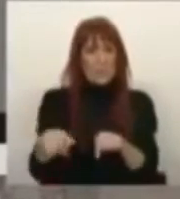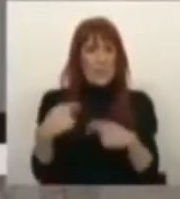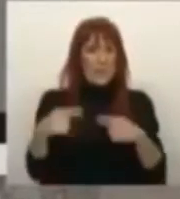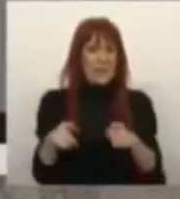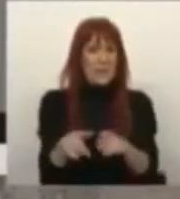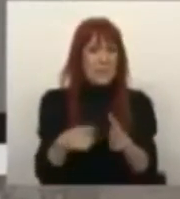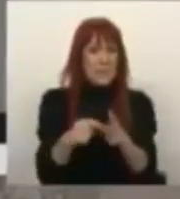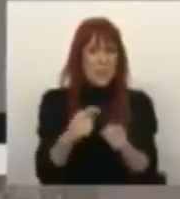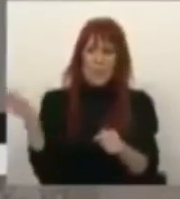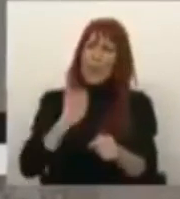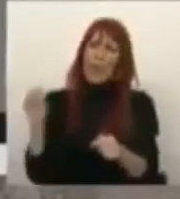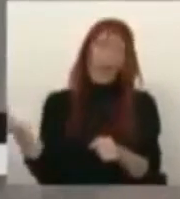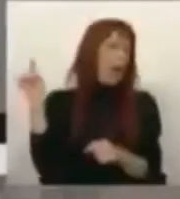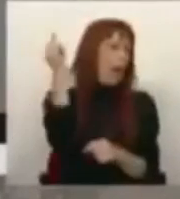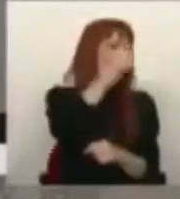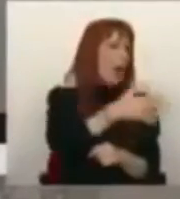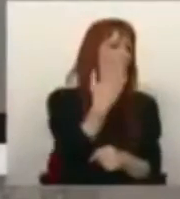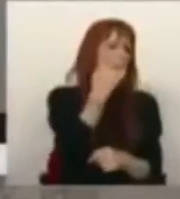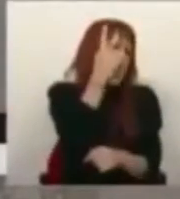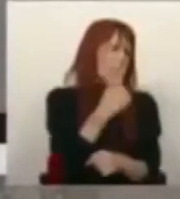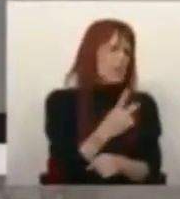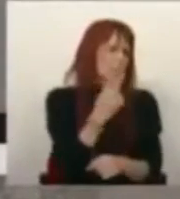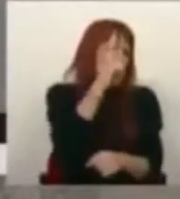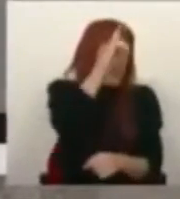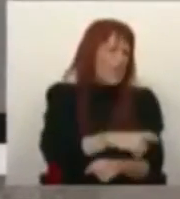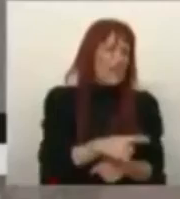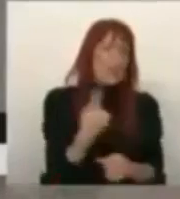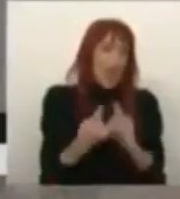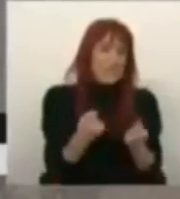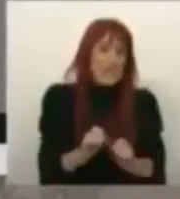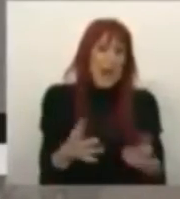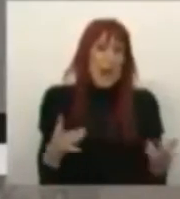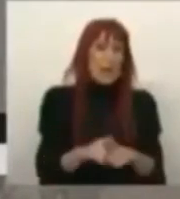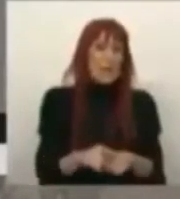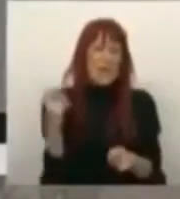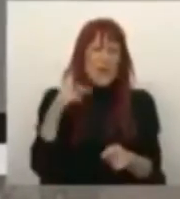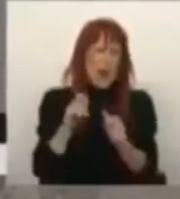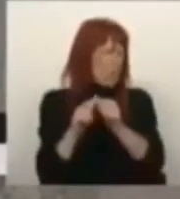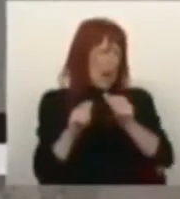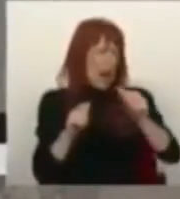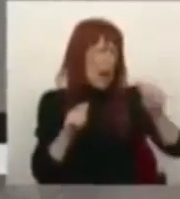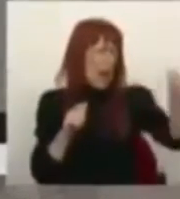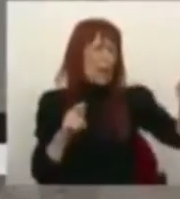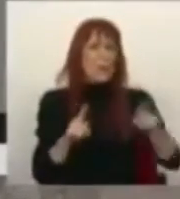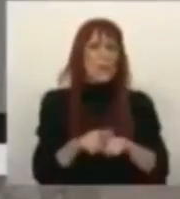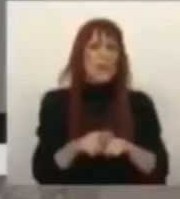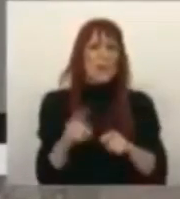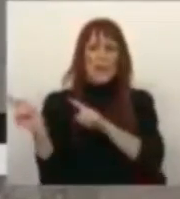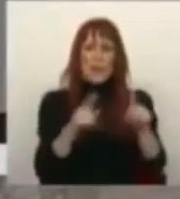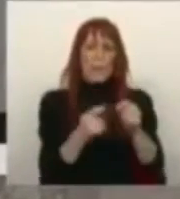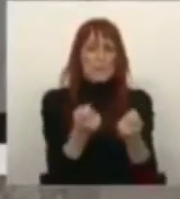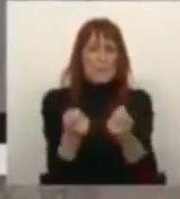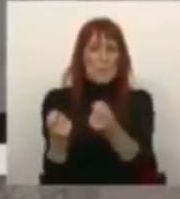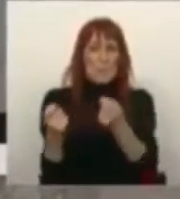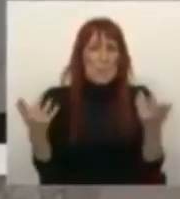vou ter uma necessidade de se deslocar para uma duas aulas por dia às vezes com a quilômetros de distância e com transports